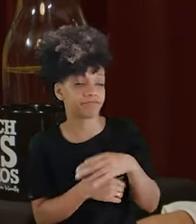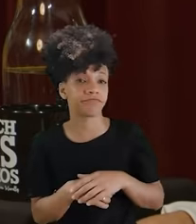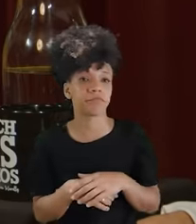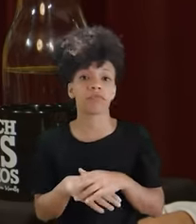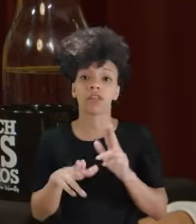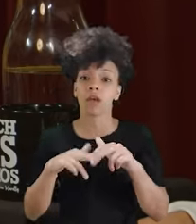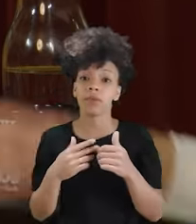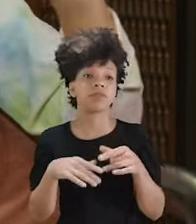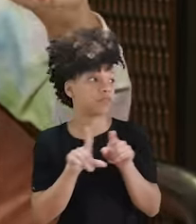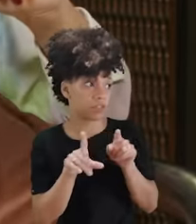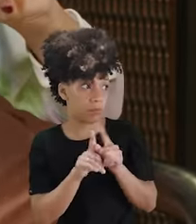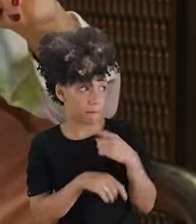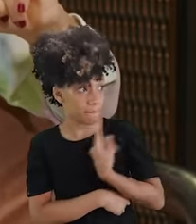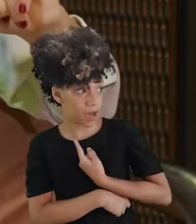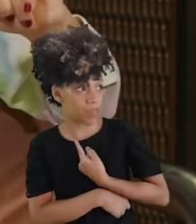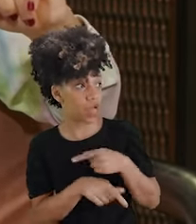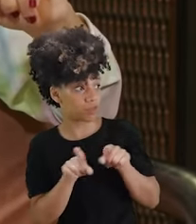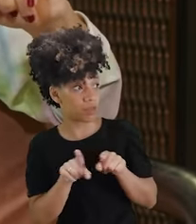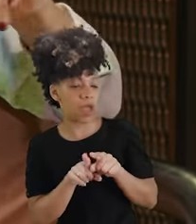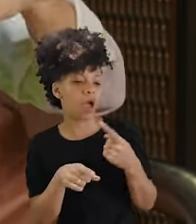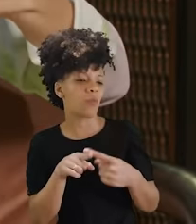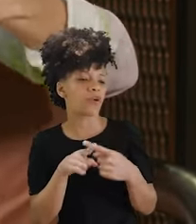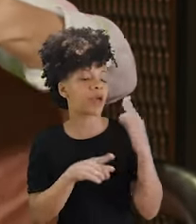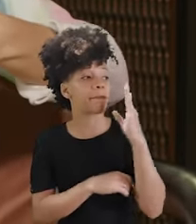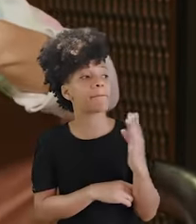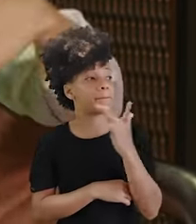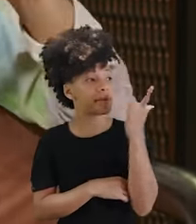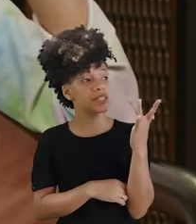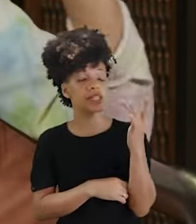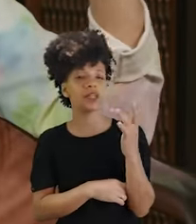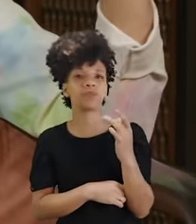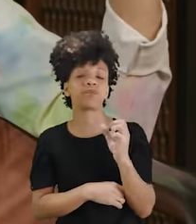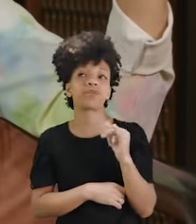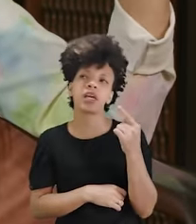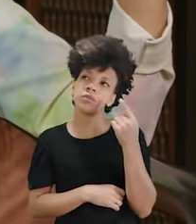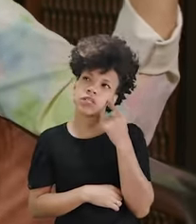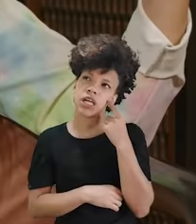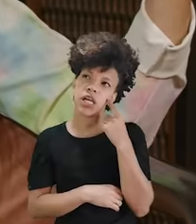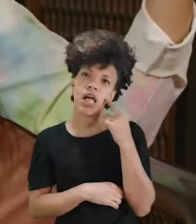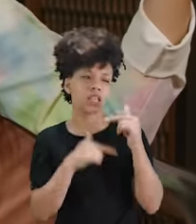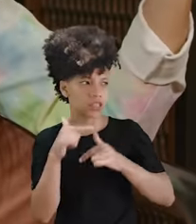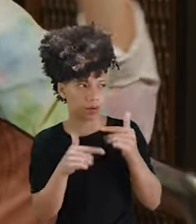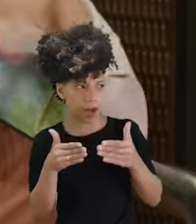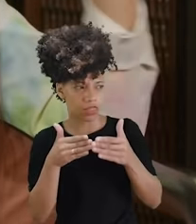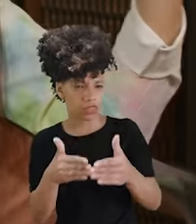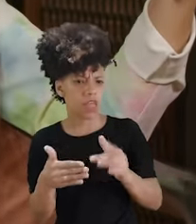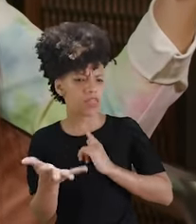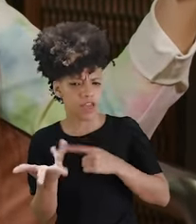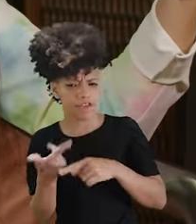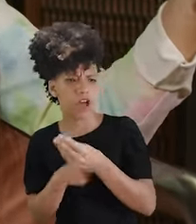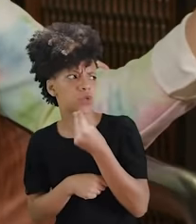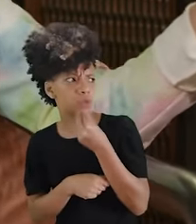precisa você falar não tô falando assim como para agência também né porque brasileiro se você a gente pensar trabalhar em navio